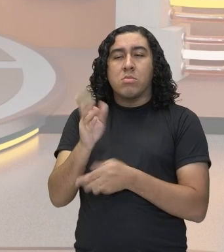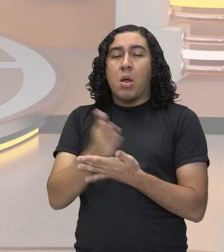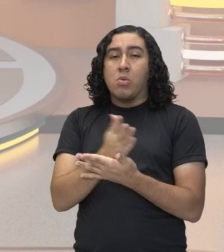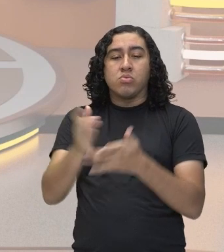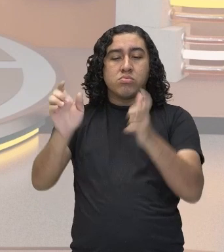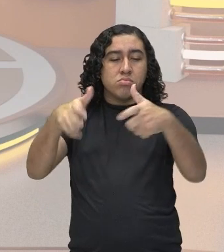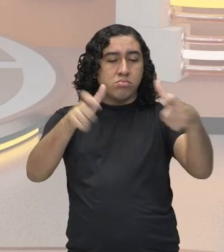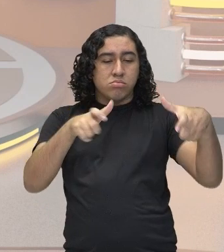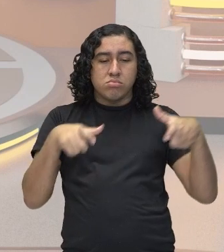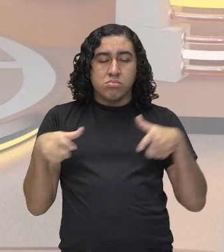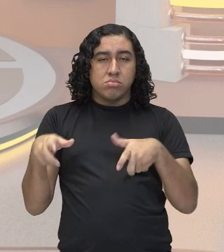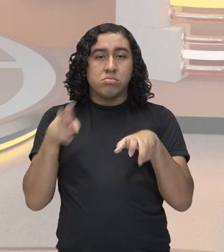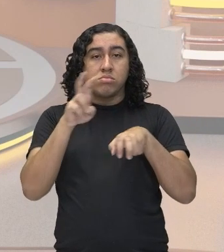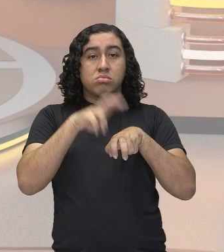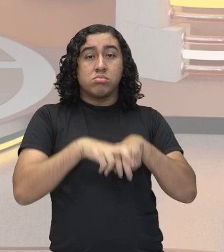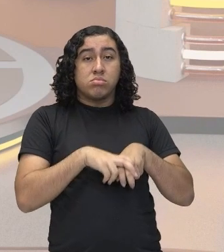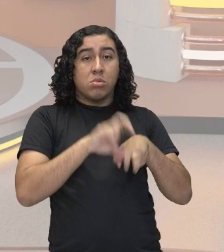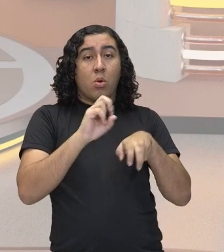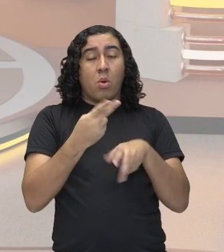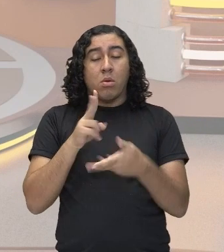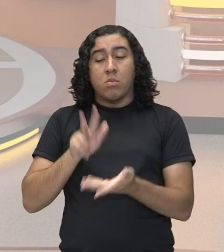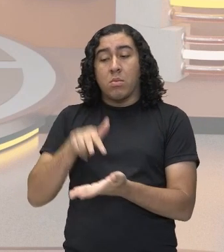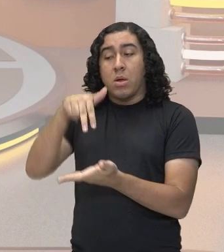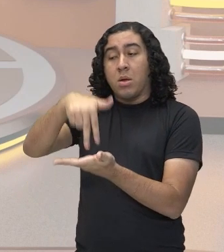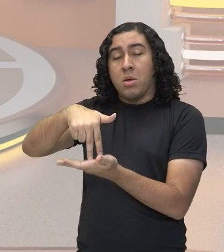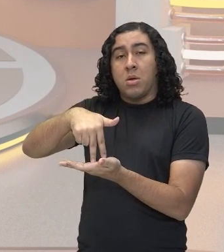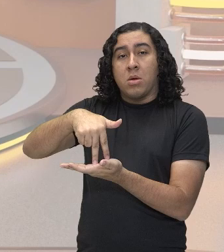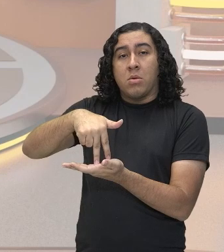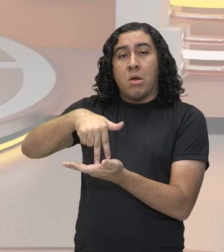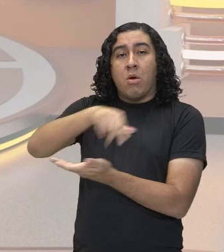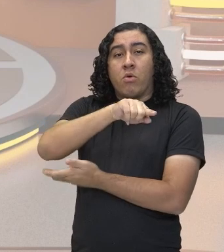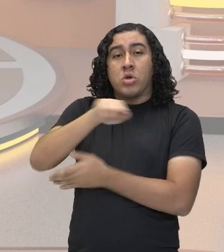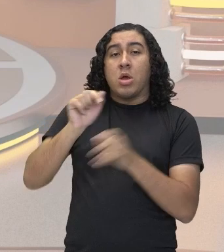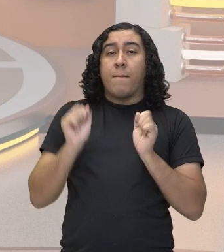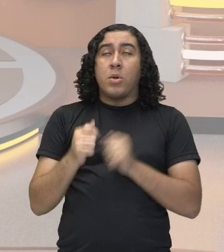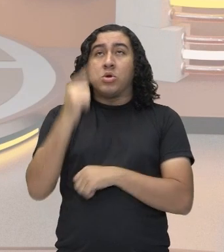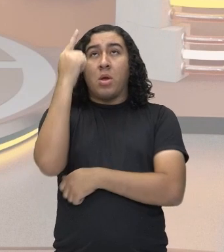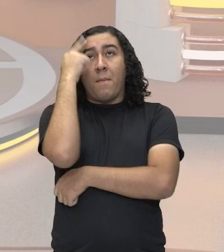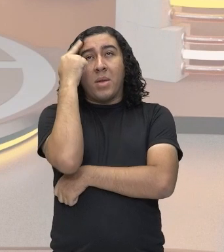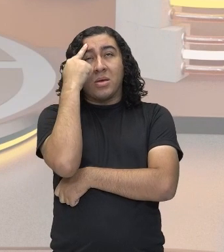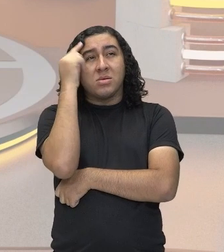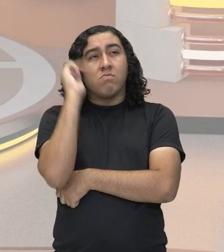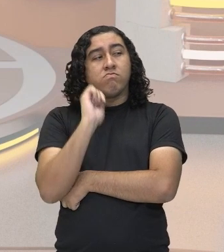lugar, sentado ou em pé, você pode estar pensando.